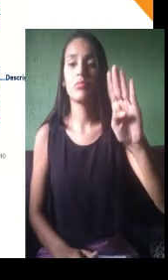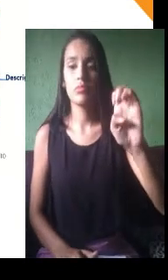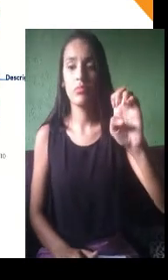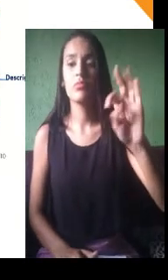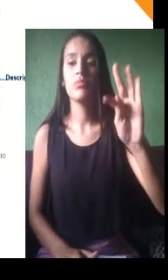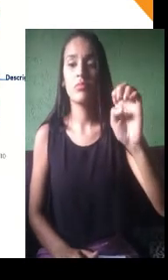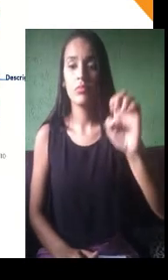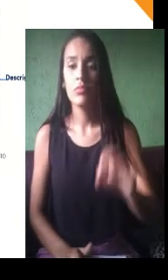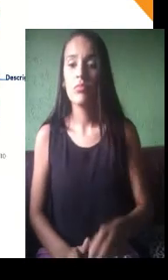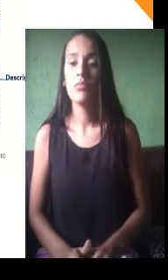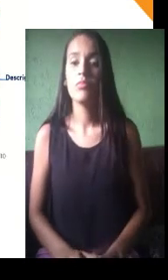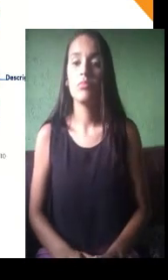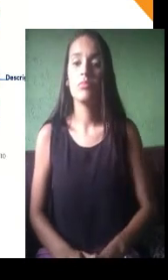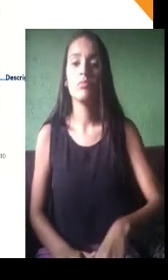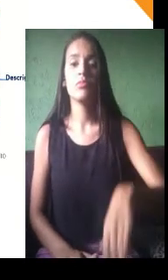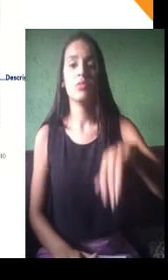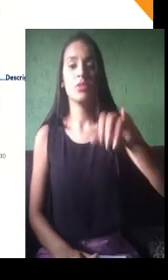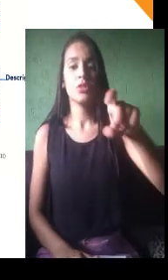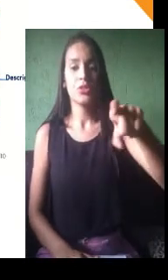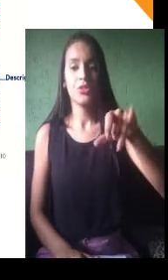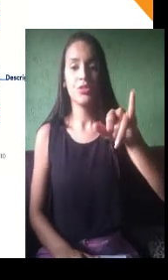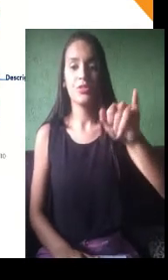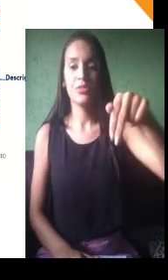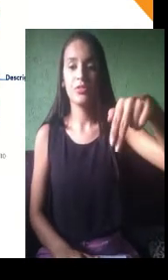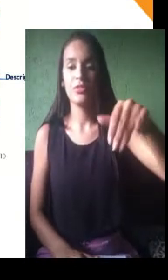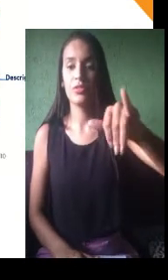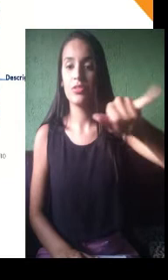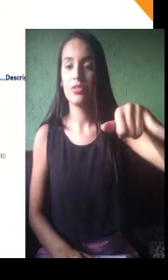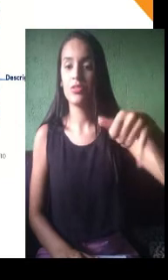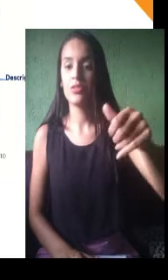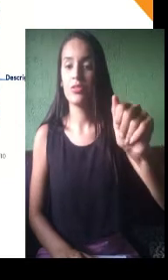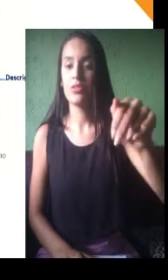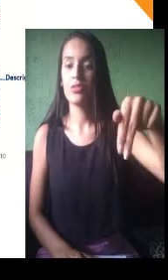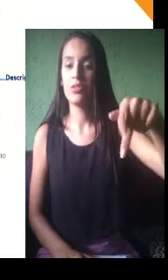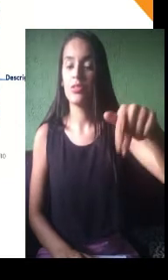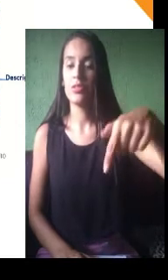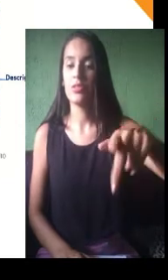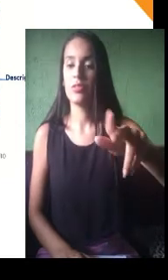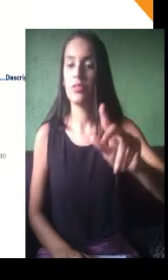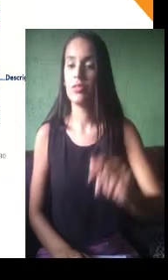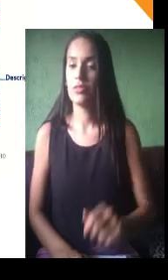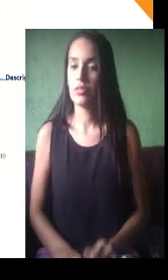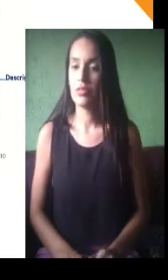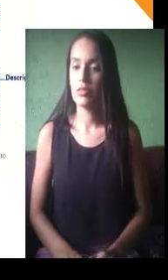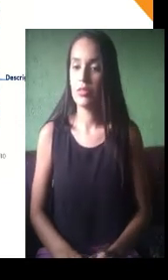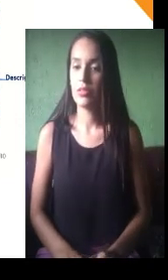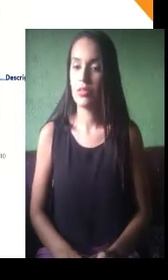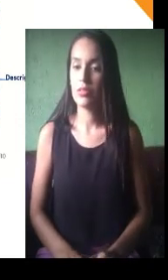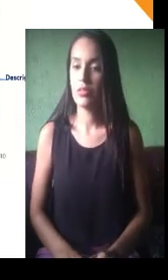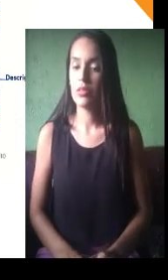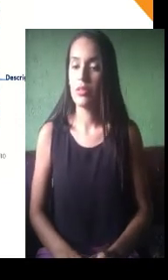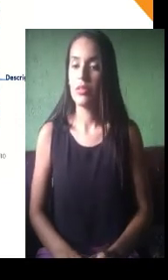Manchúria, da Mangola Interior, do Tibete, Xinjiang. Nos meios de comunicação ocidentais,